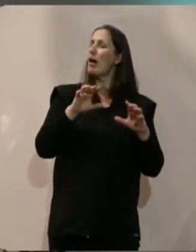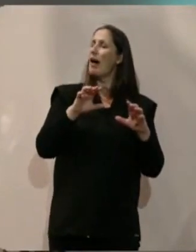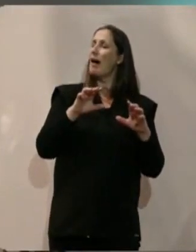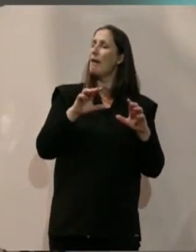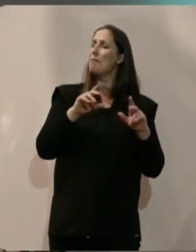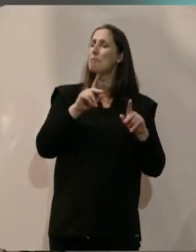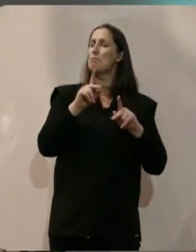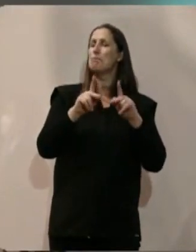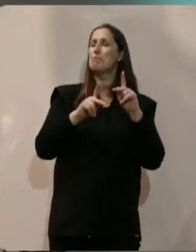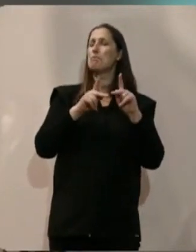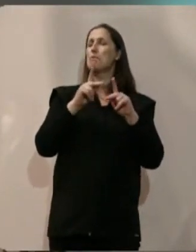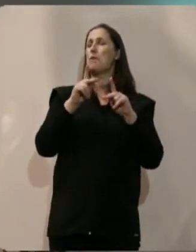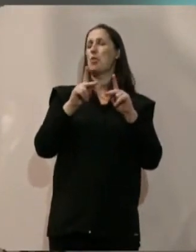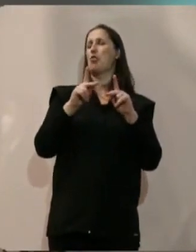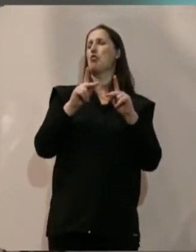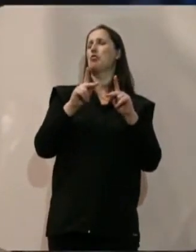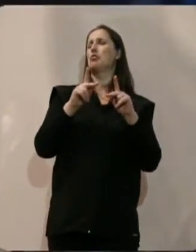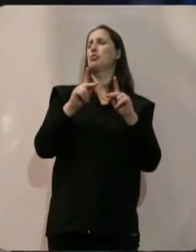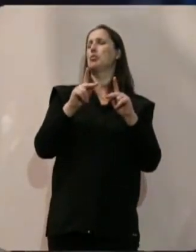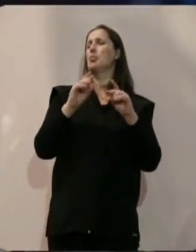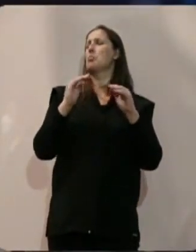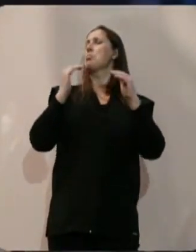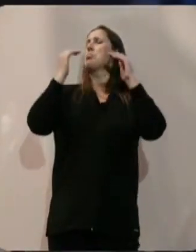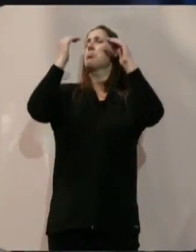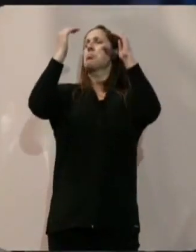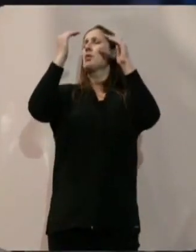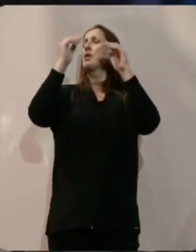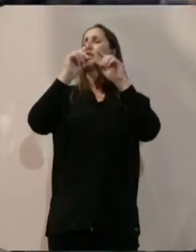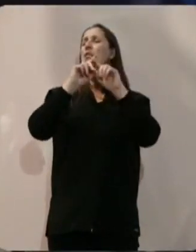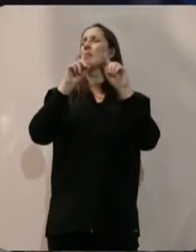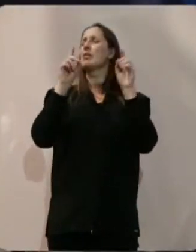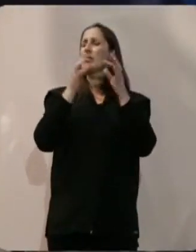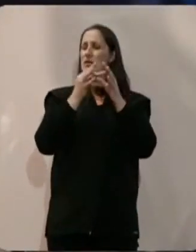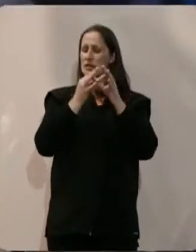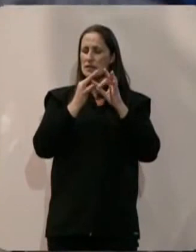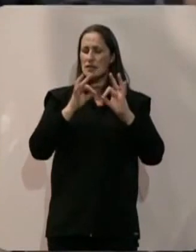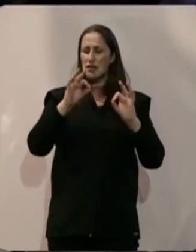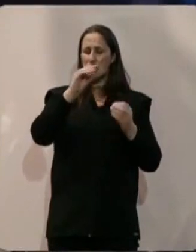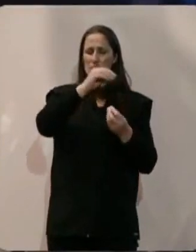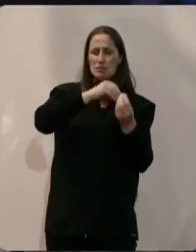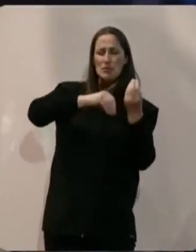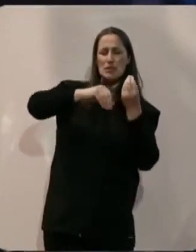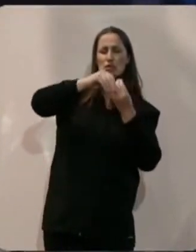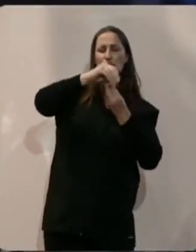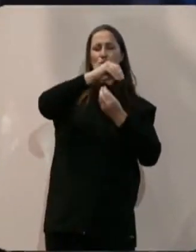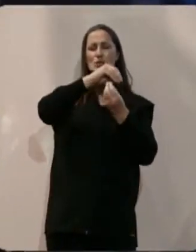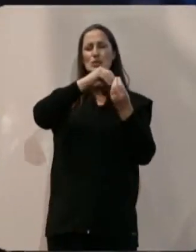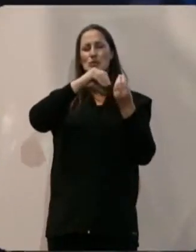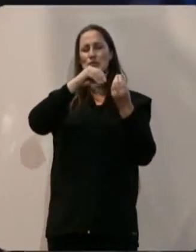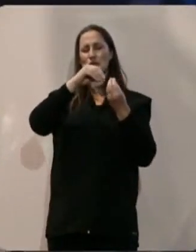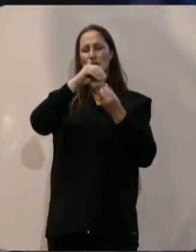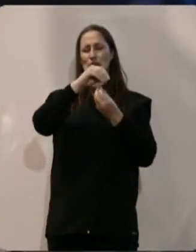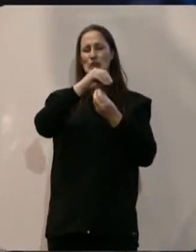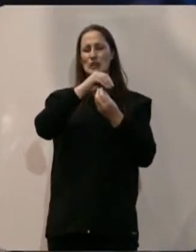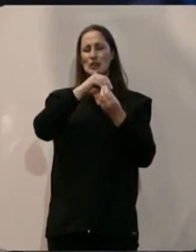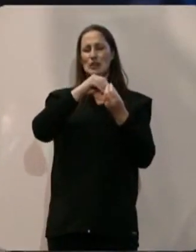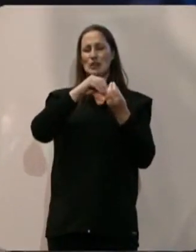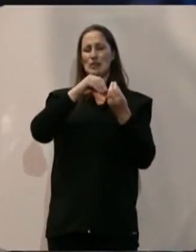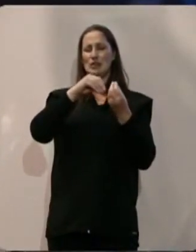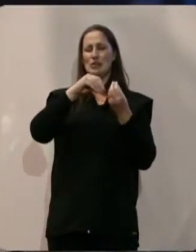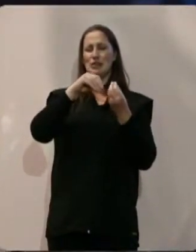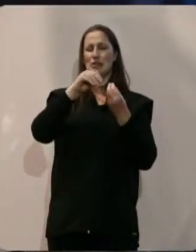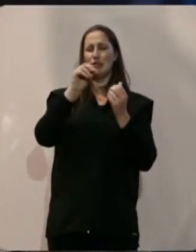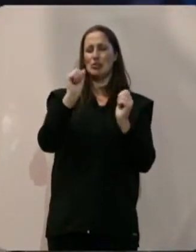nas altas escalas da nação. Nós queremos um povo que se mistura no meio do povo, como fermento